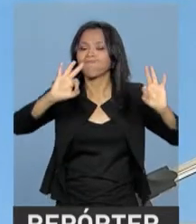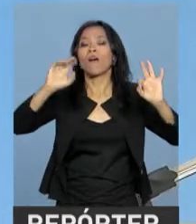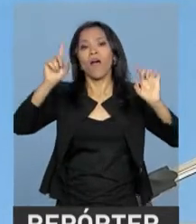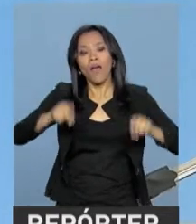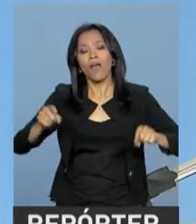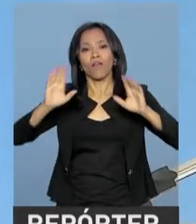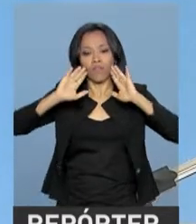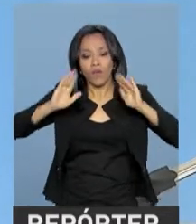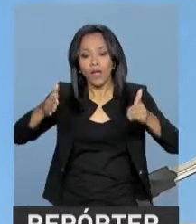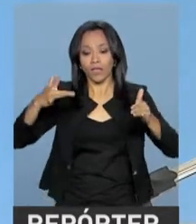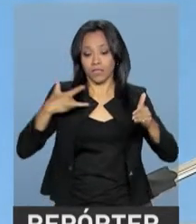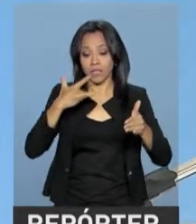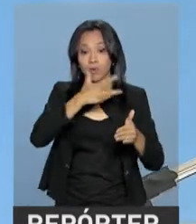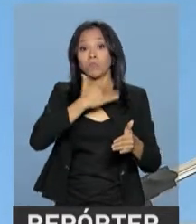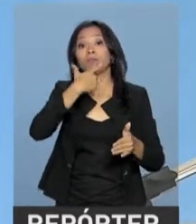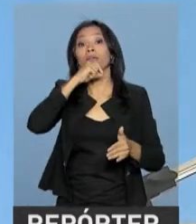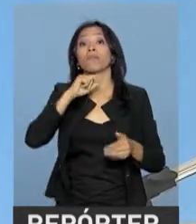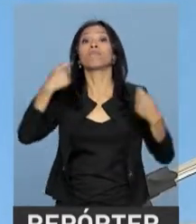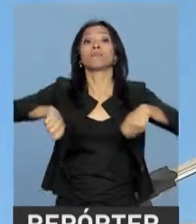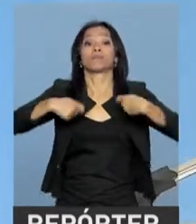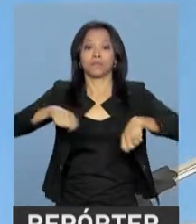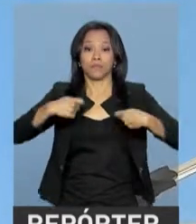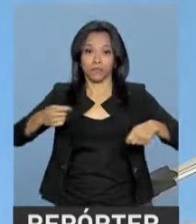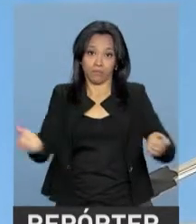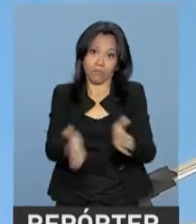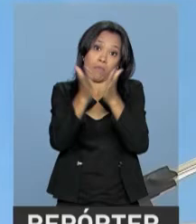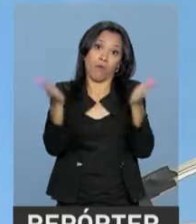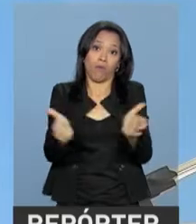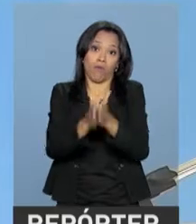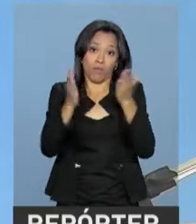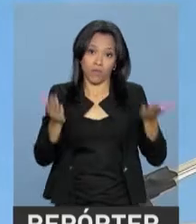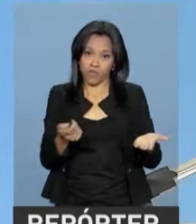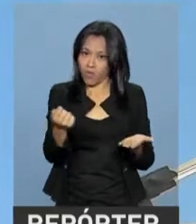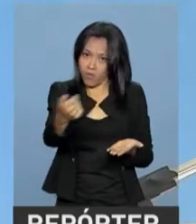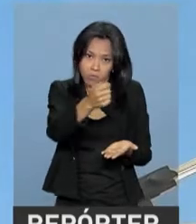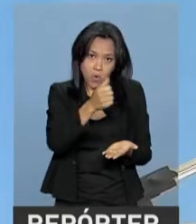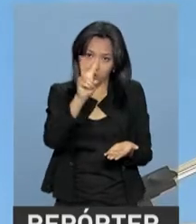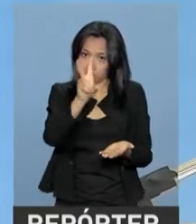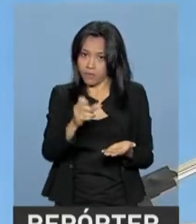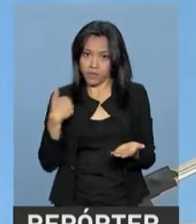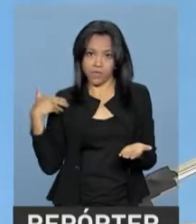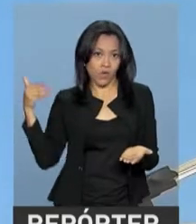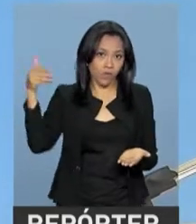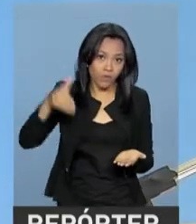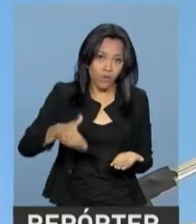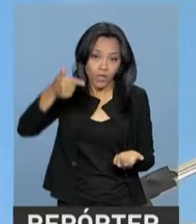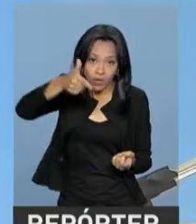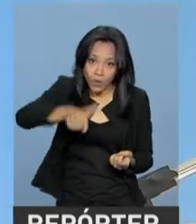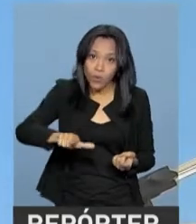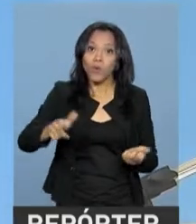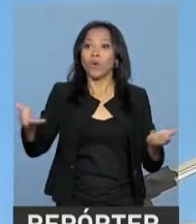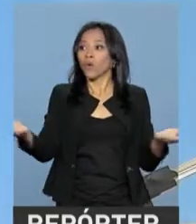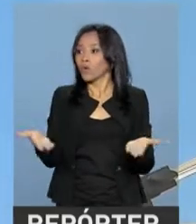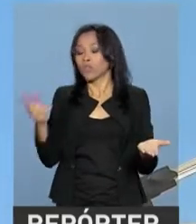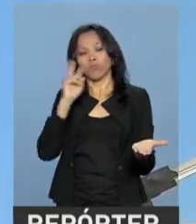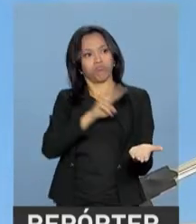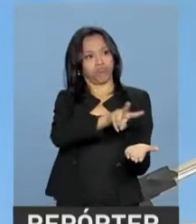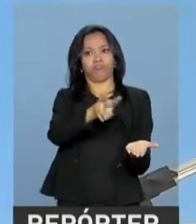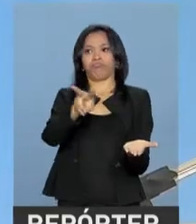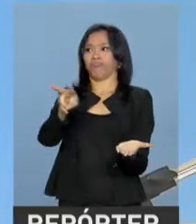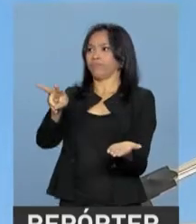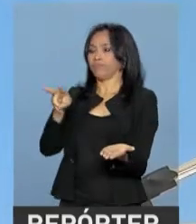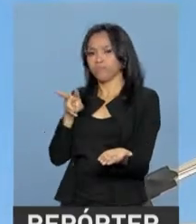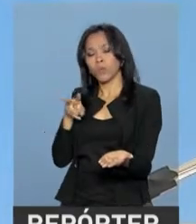mas voltada para a saúde dos mais carentes não é e não foram poucas as vezes que estive aqui e hoje mais do que nunca eu verifico